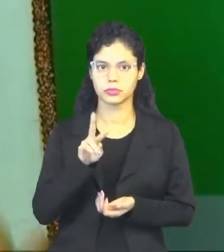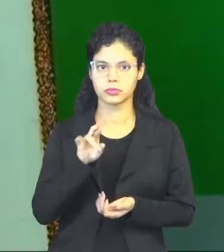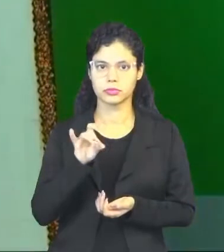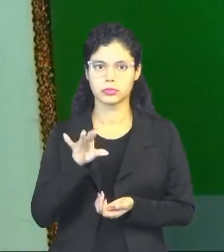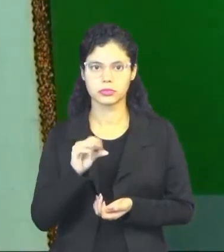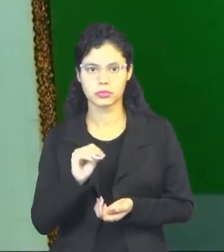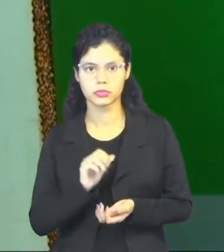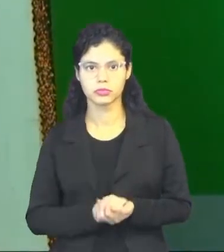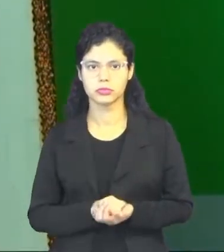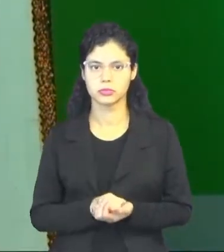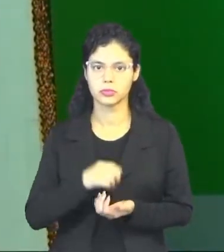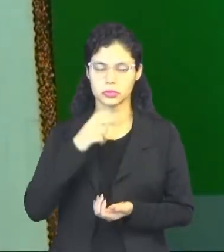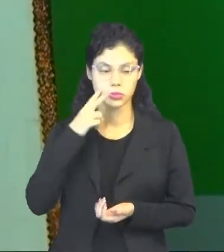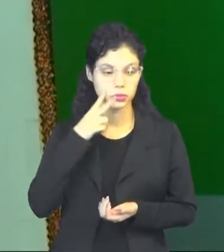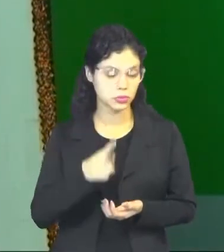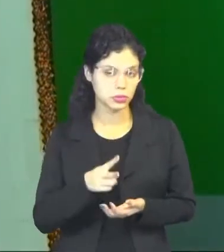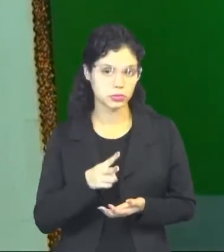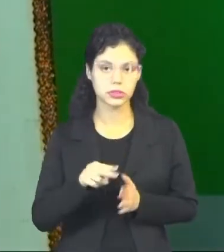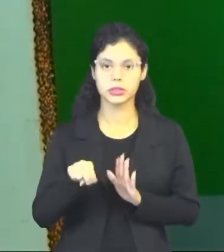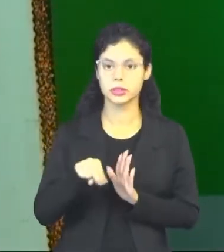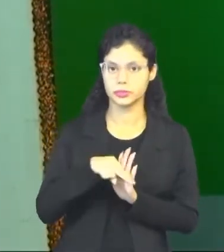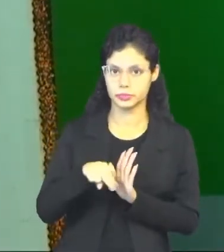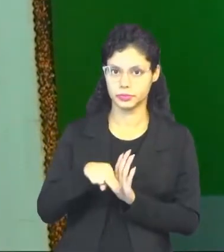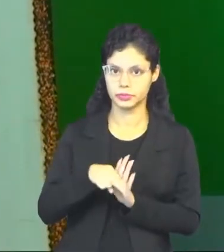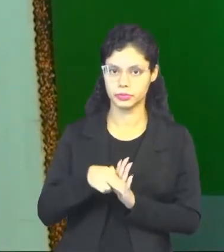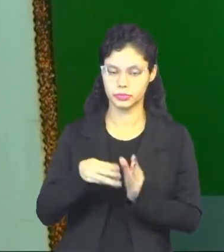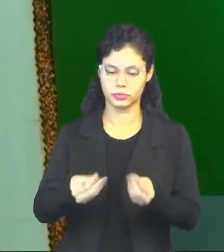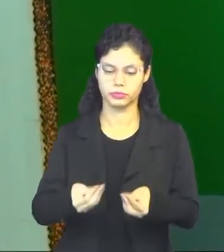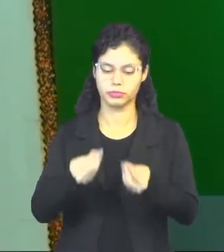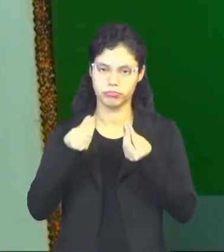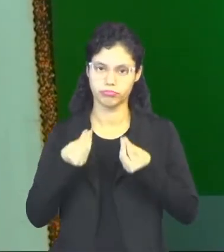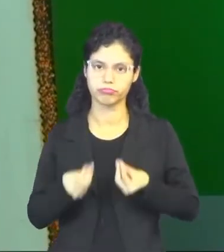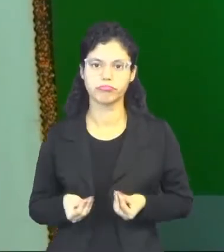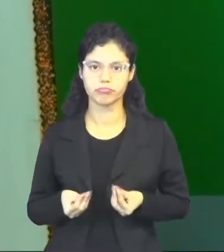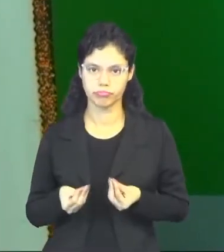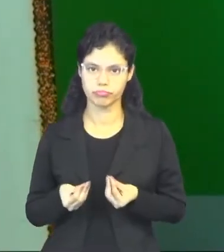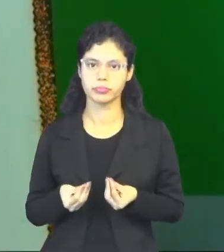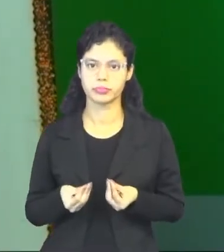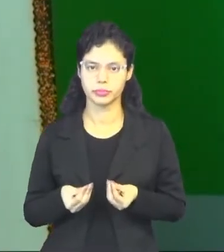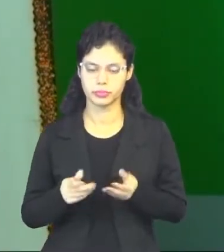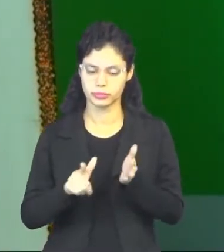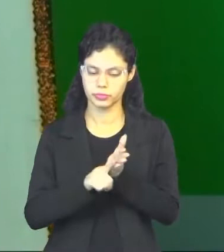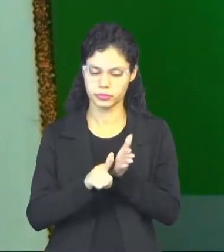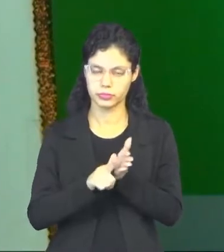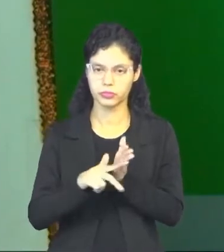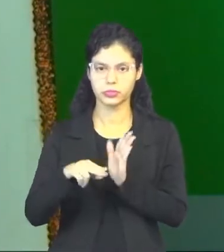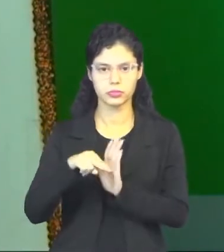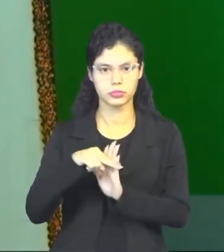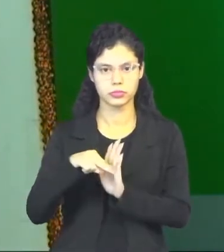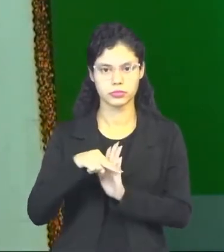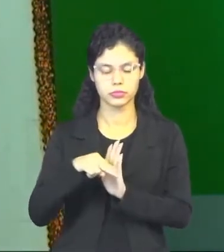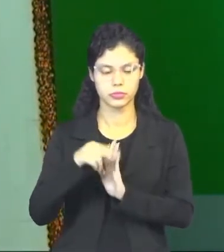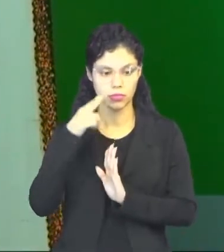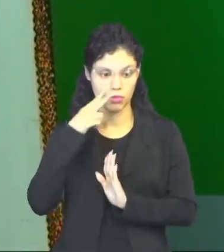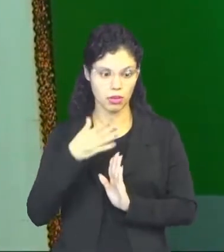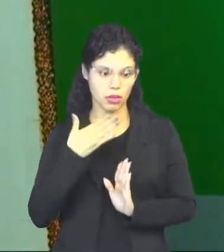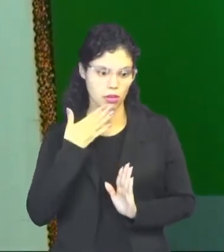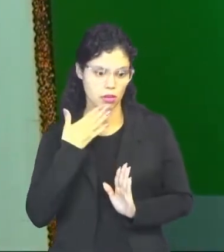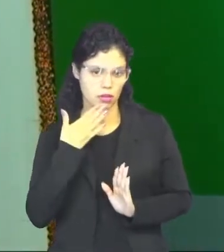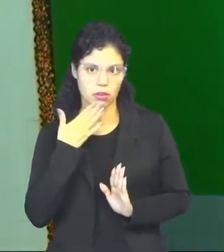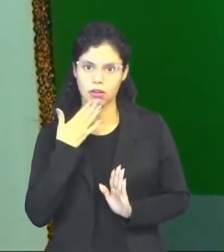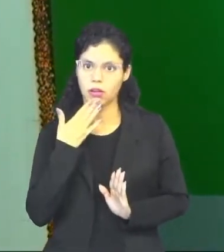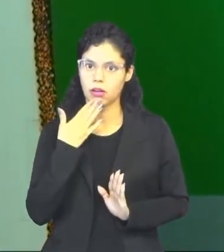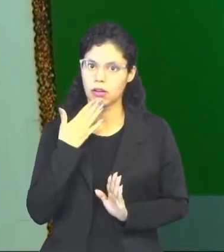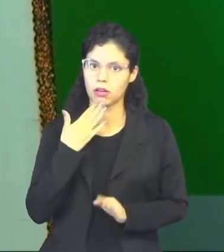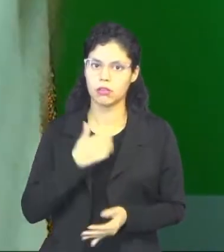Apavorado com o que vê no boletim, pegando palavras do texto, né? Ó, ele fica apavorado com o que vê no boletim. Ele pegou